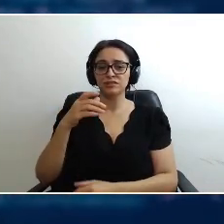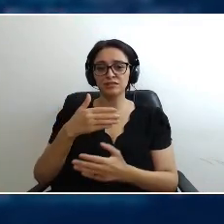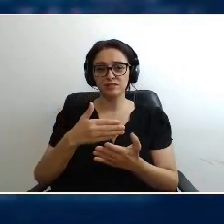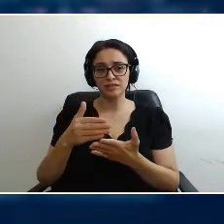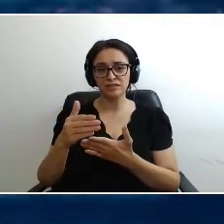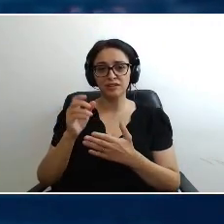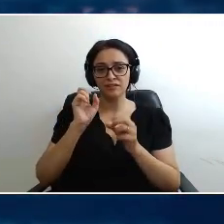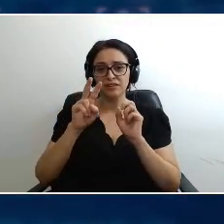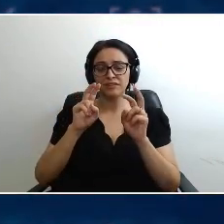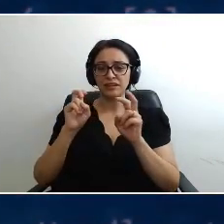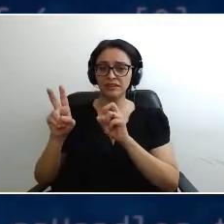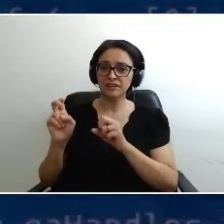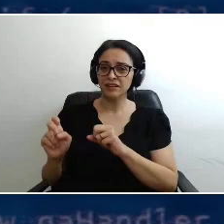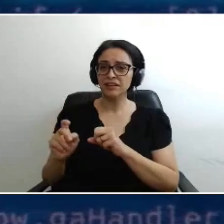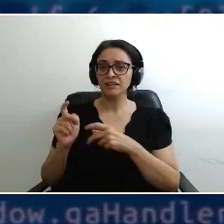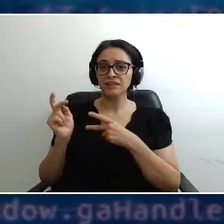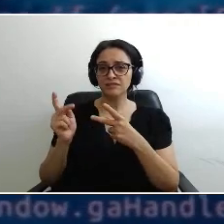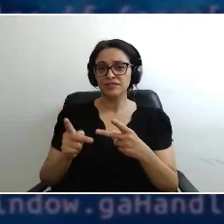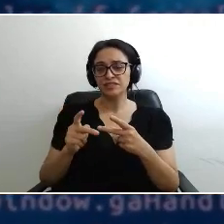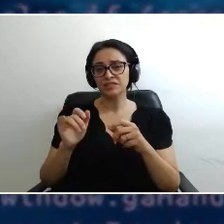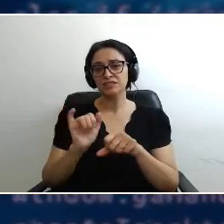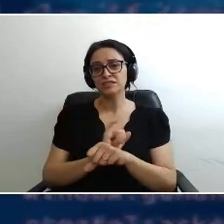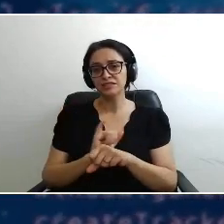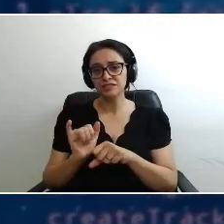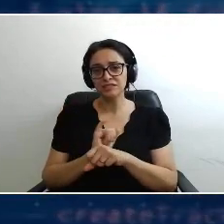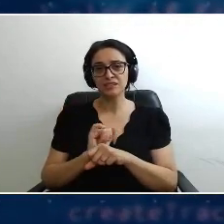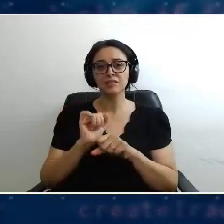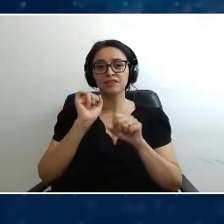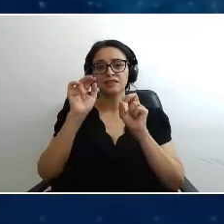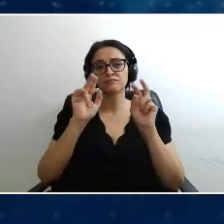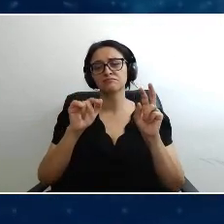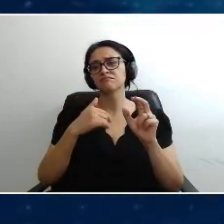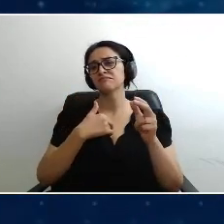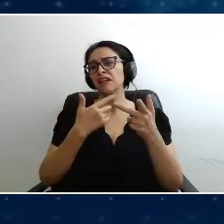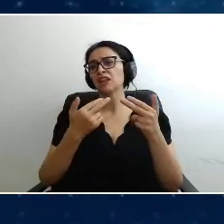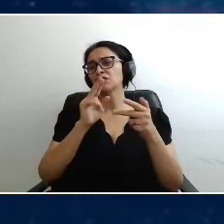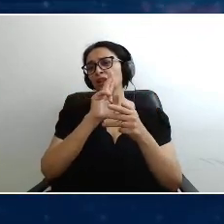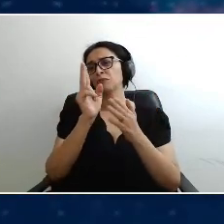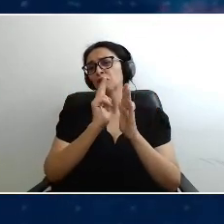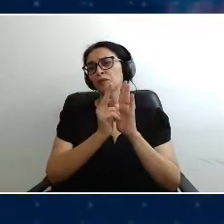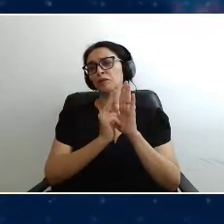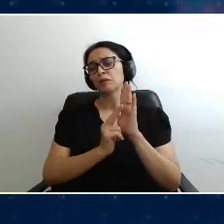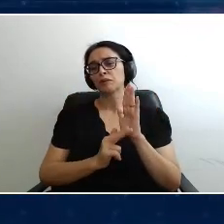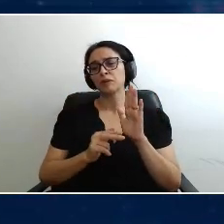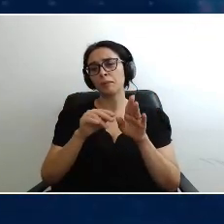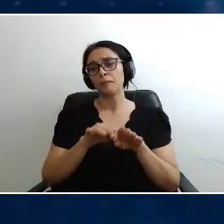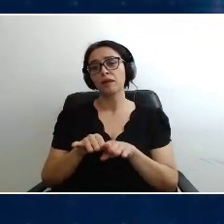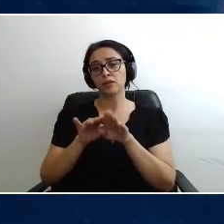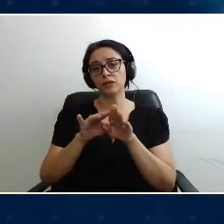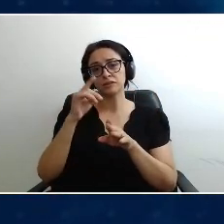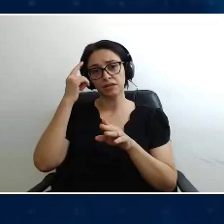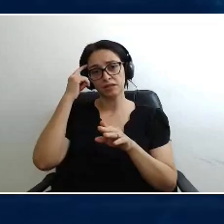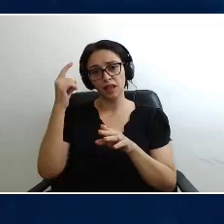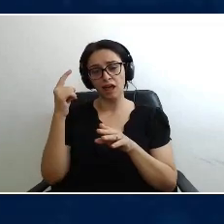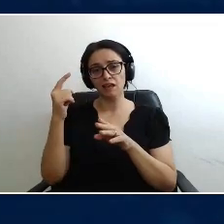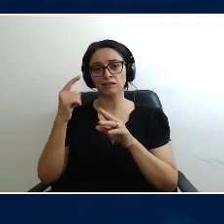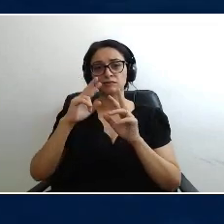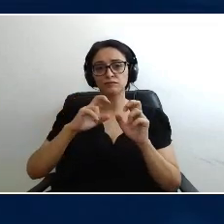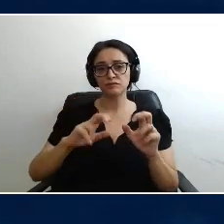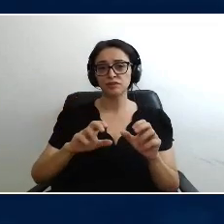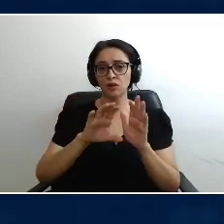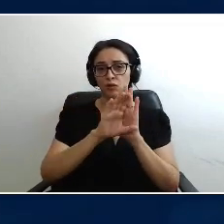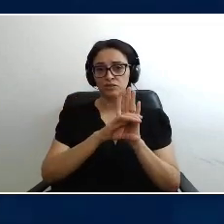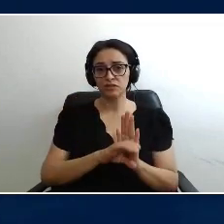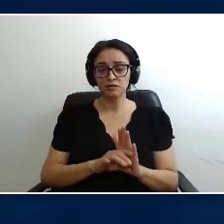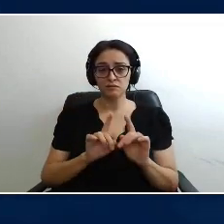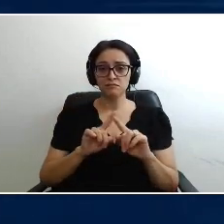a ver visitor, strategy, decorator. É um monte de nome para alguns padrões, para algumas ideias, algumas abstrações, alguns conceitos. Só que a